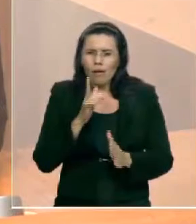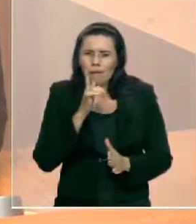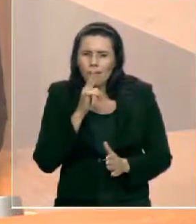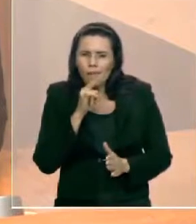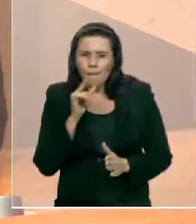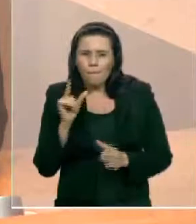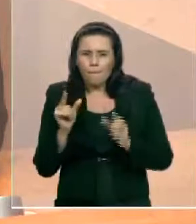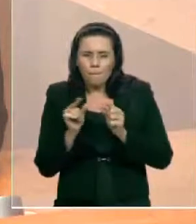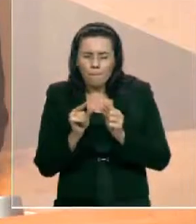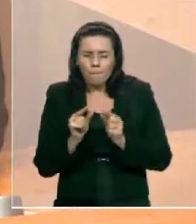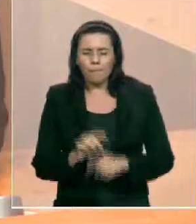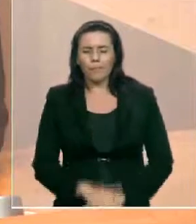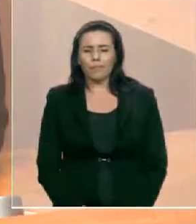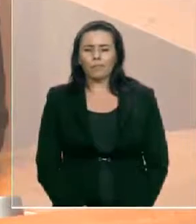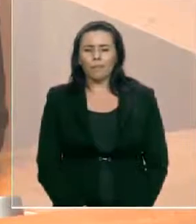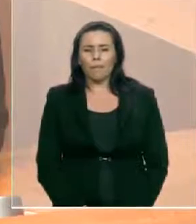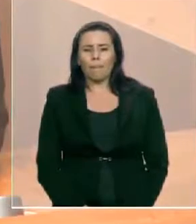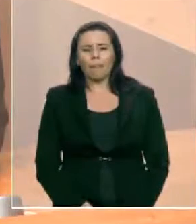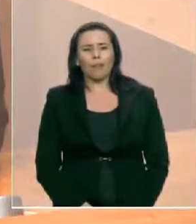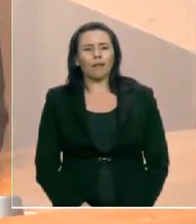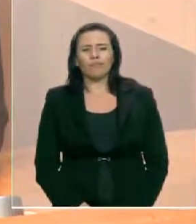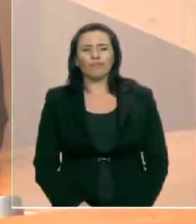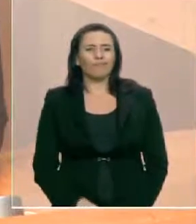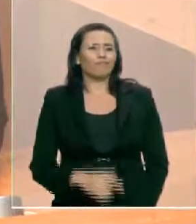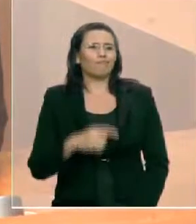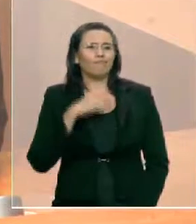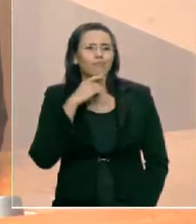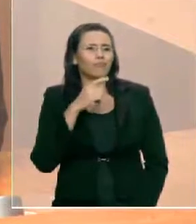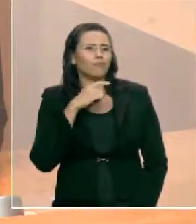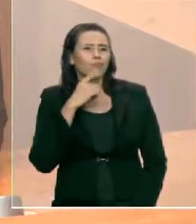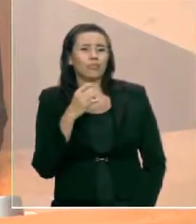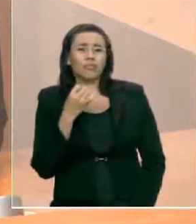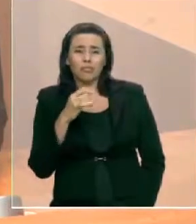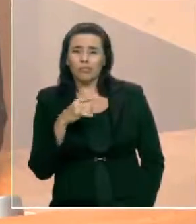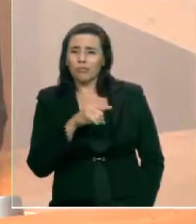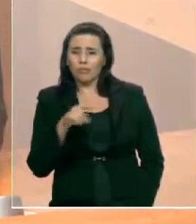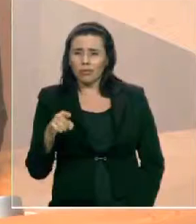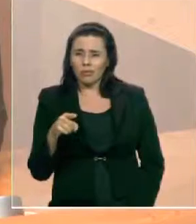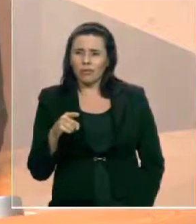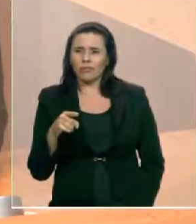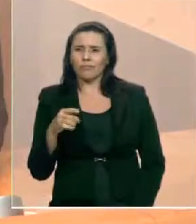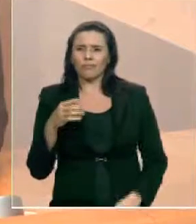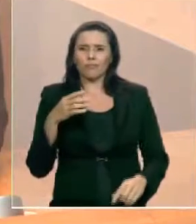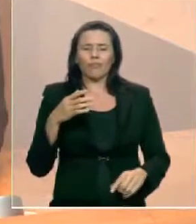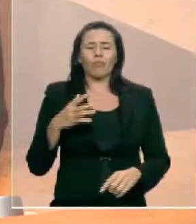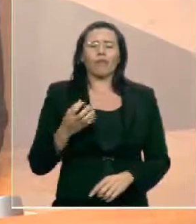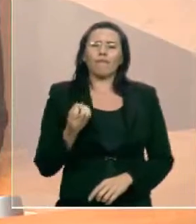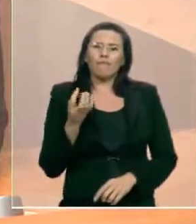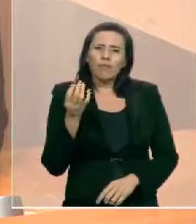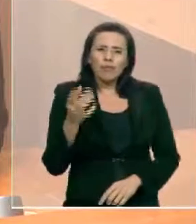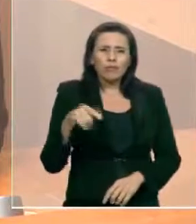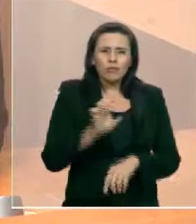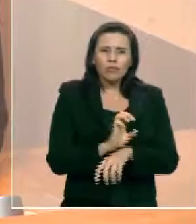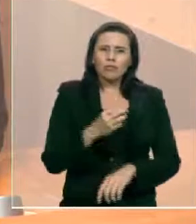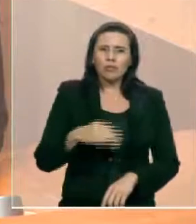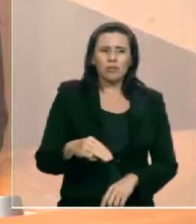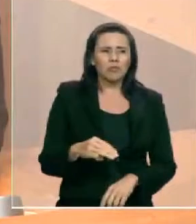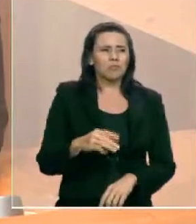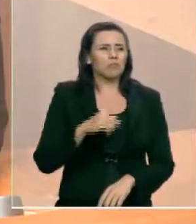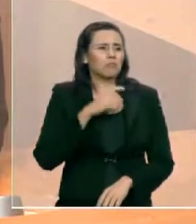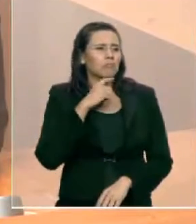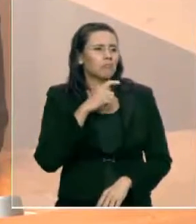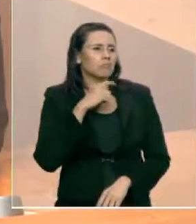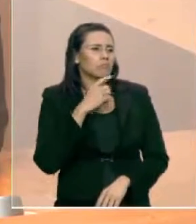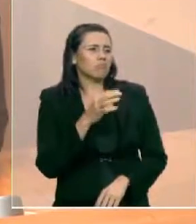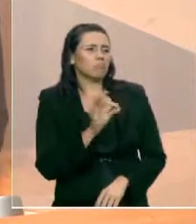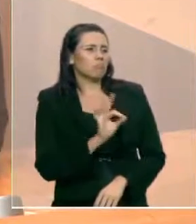do Maranhão, não encontramos mais córrego. Todos já estão totalmente